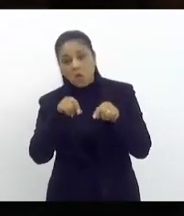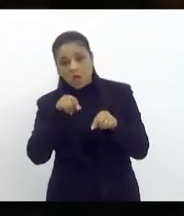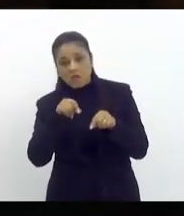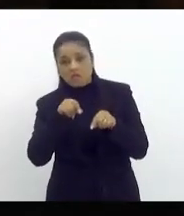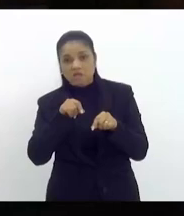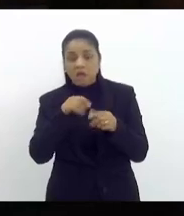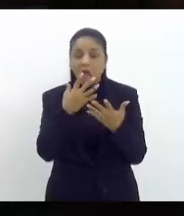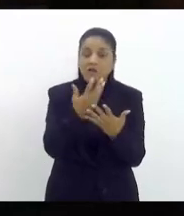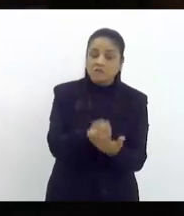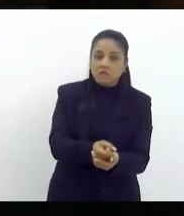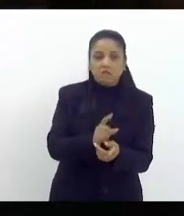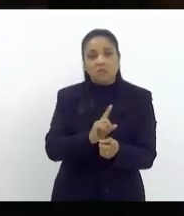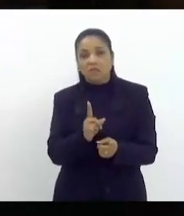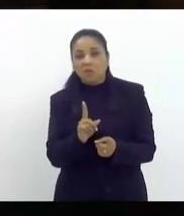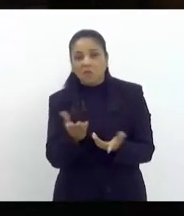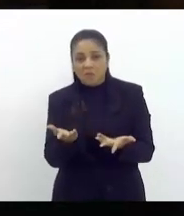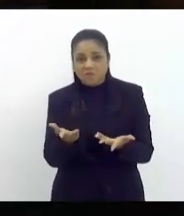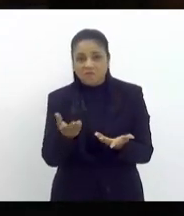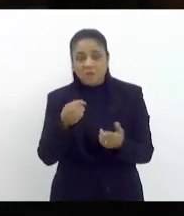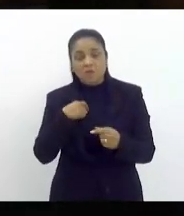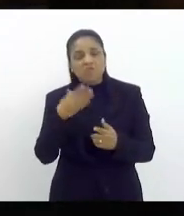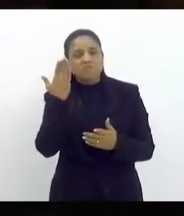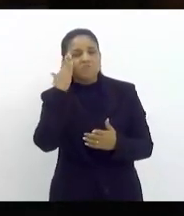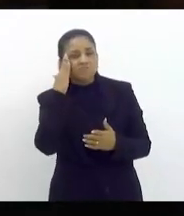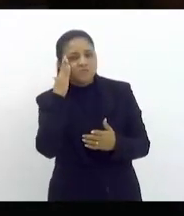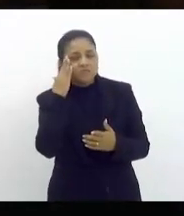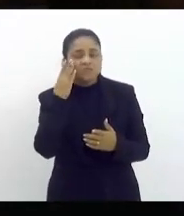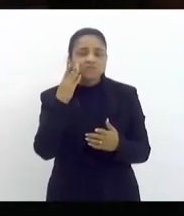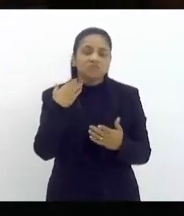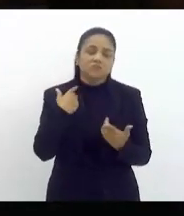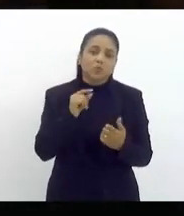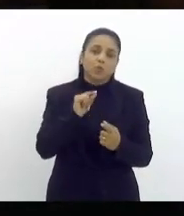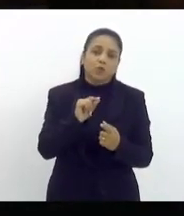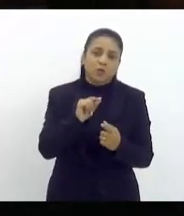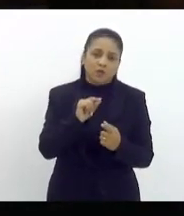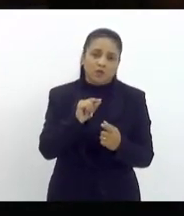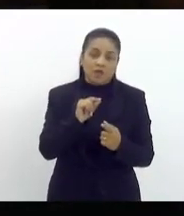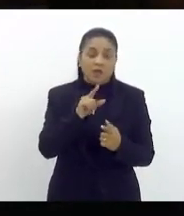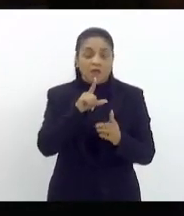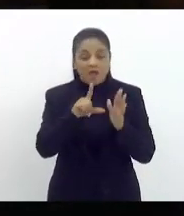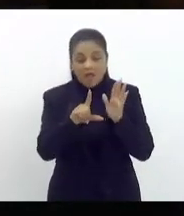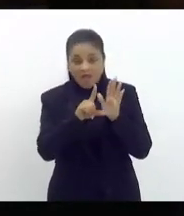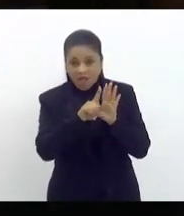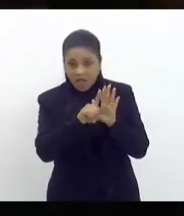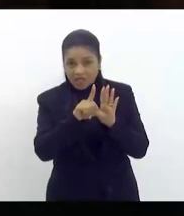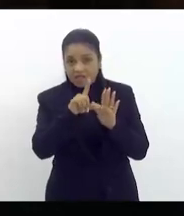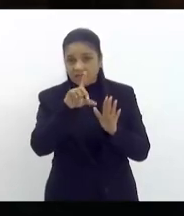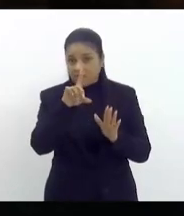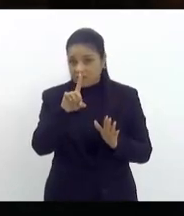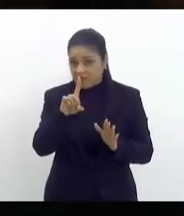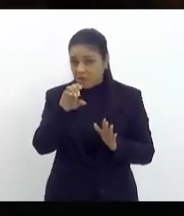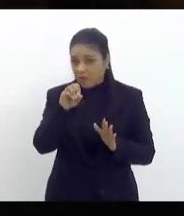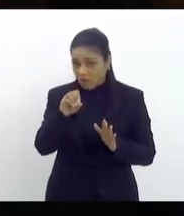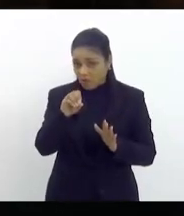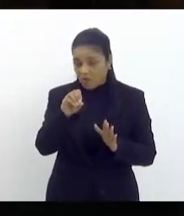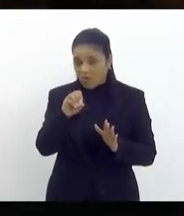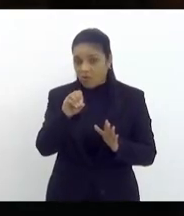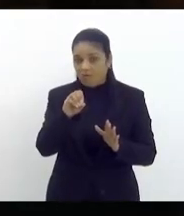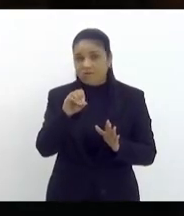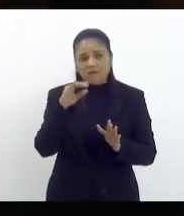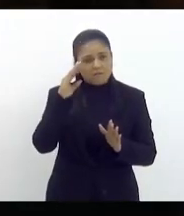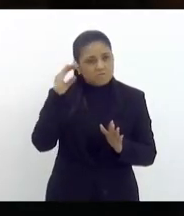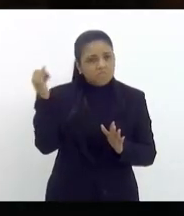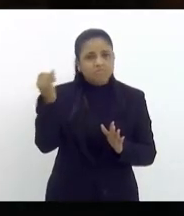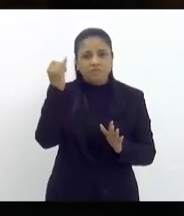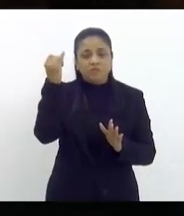compreendam do que nós estamos tratando LDO é sim uma peça orçamentária que a gente quer que seja cada